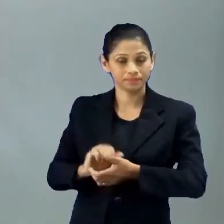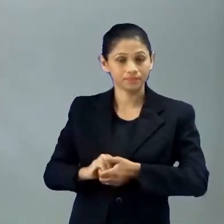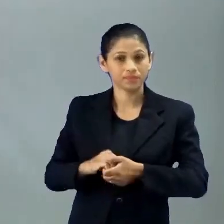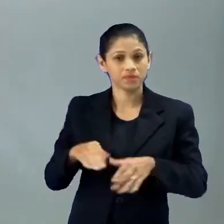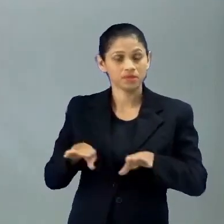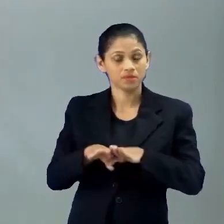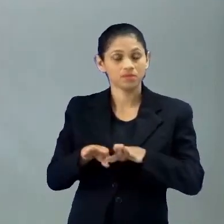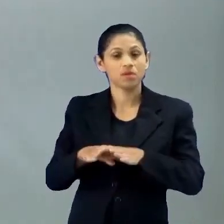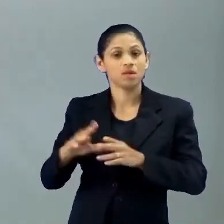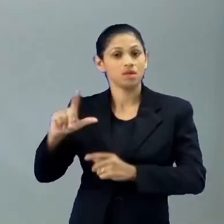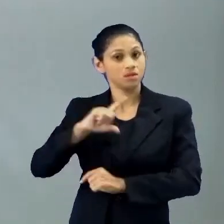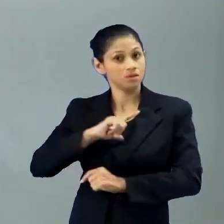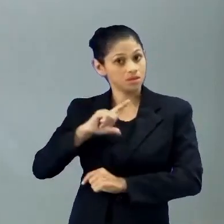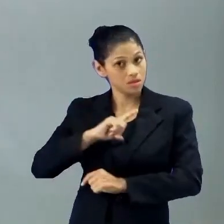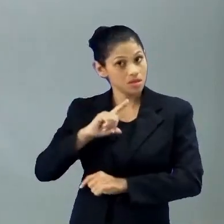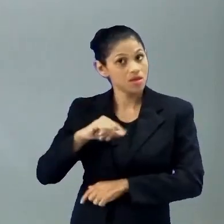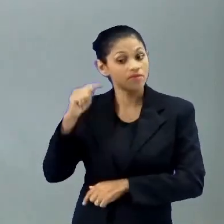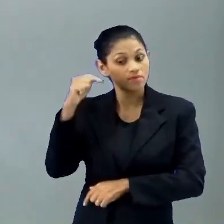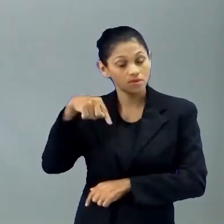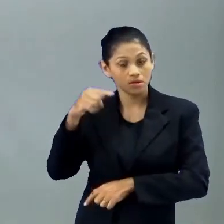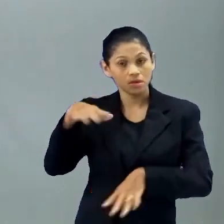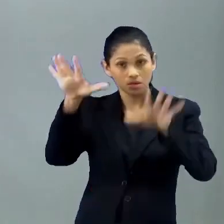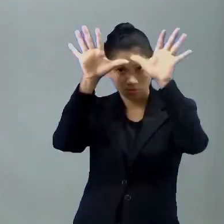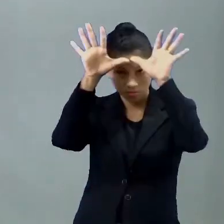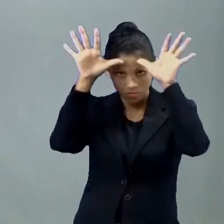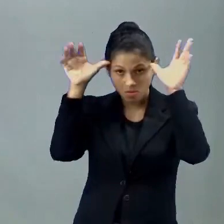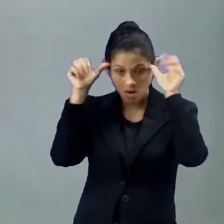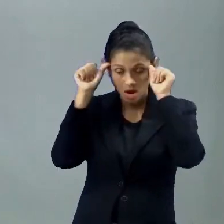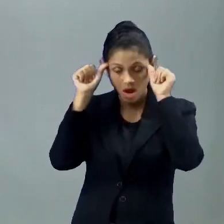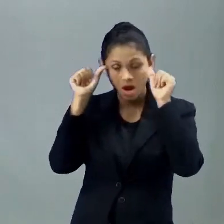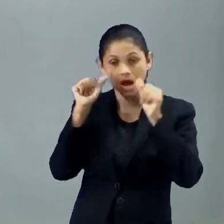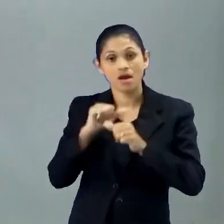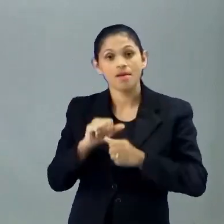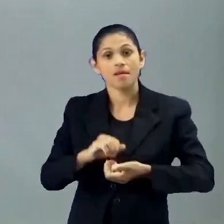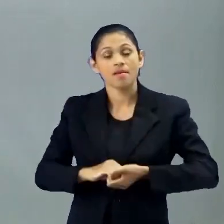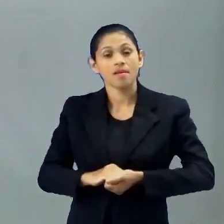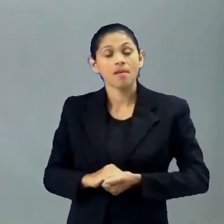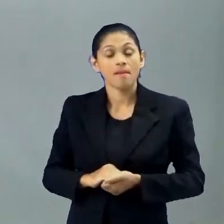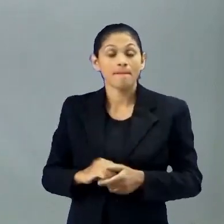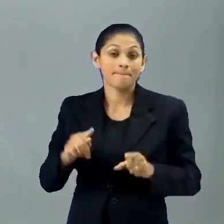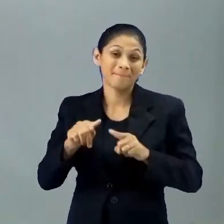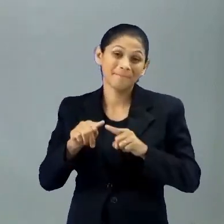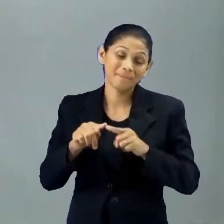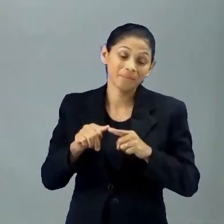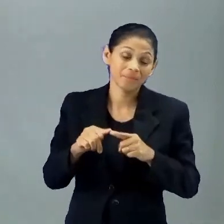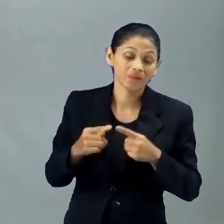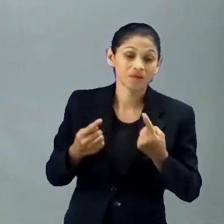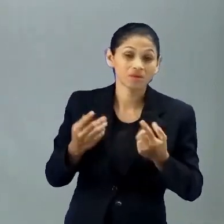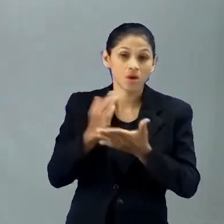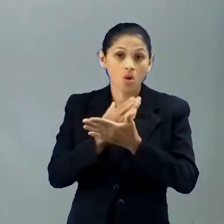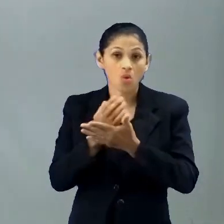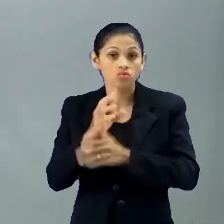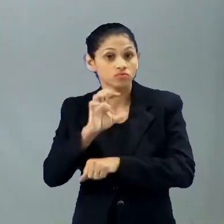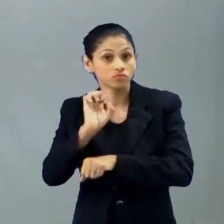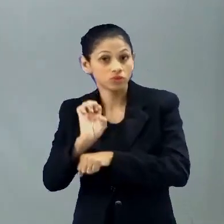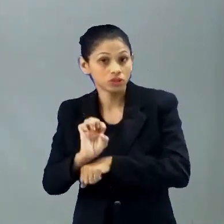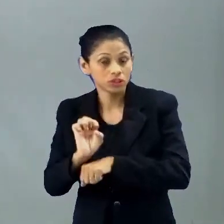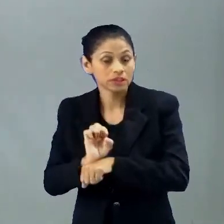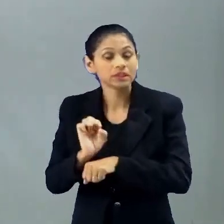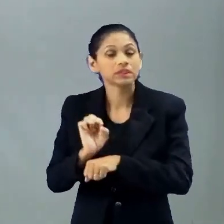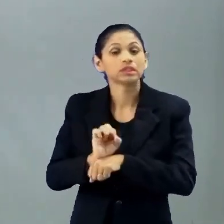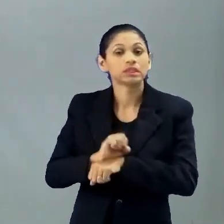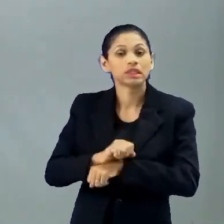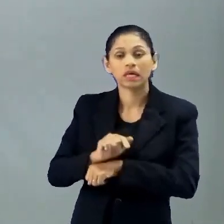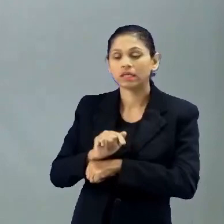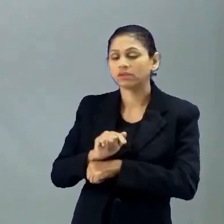estados brasileiros essa experiência das ligas camponesas não foram vivenciadas, mas foi um movimento